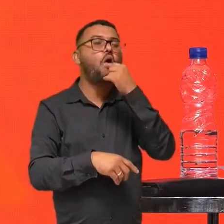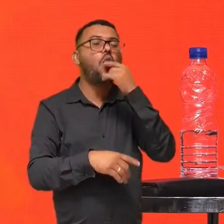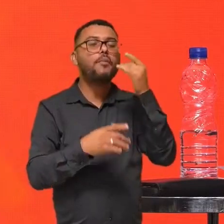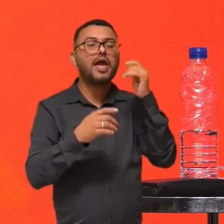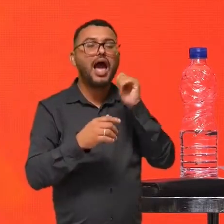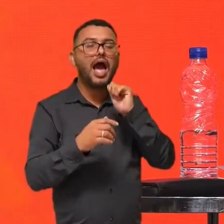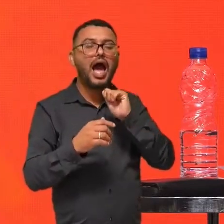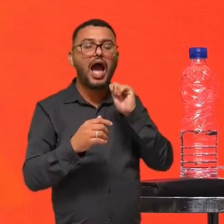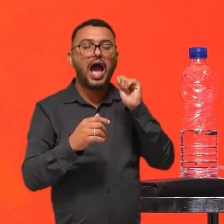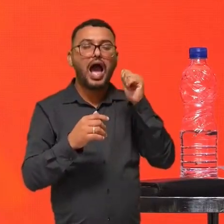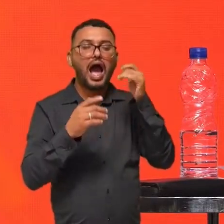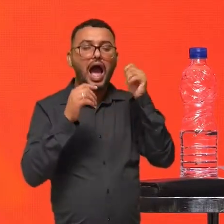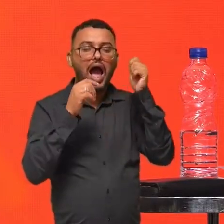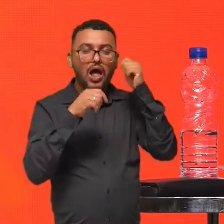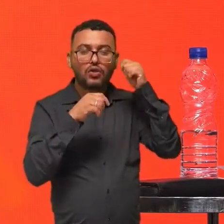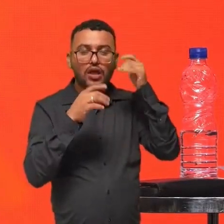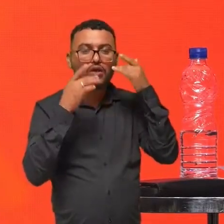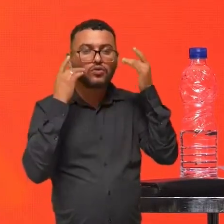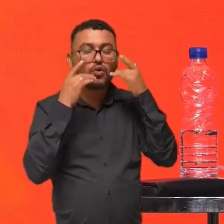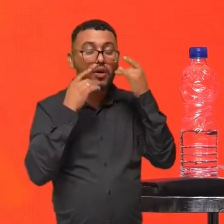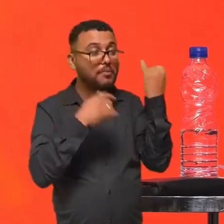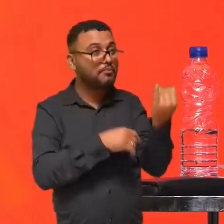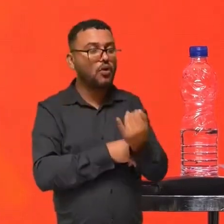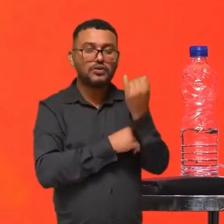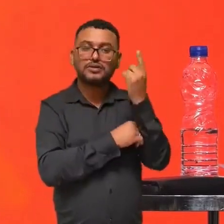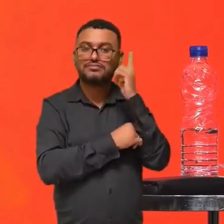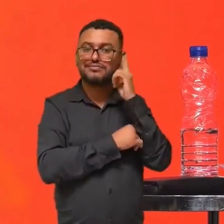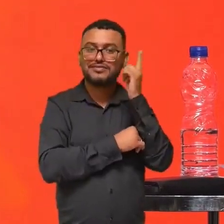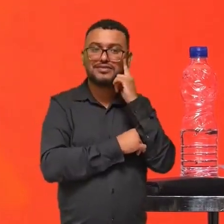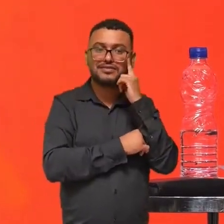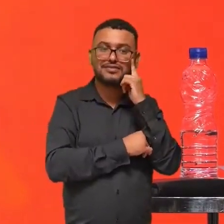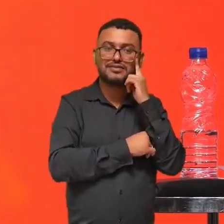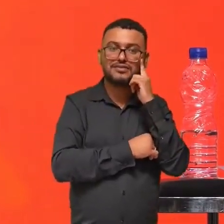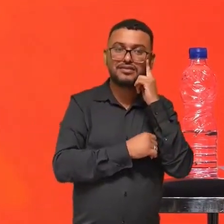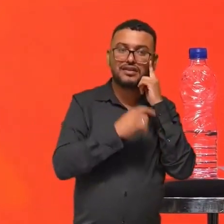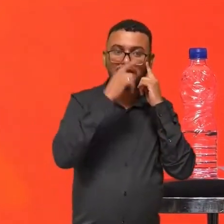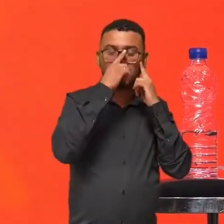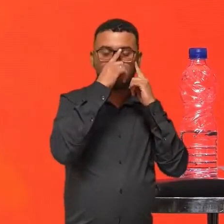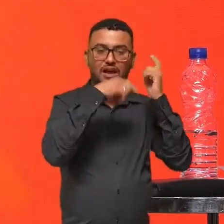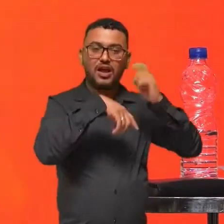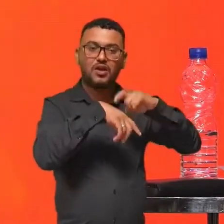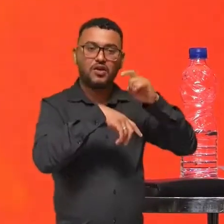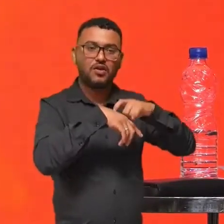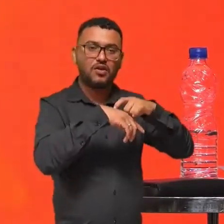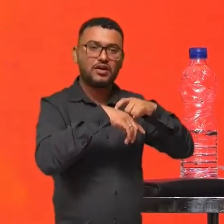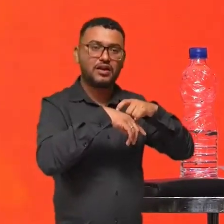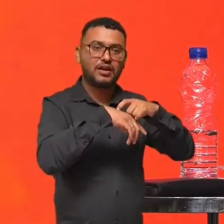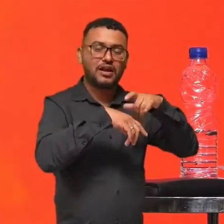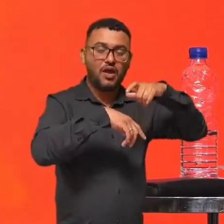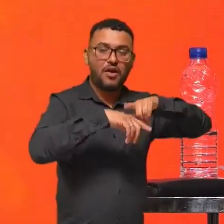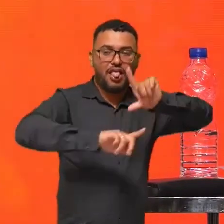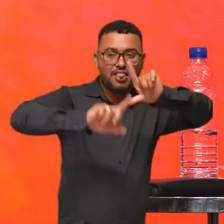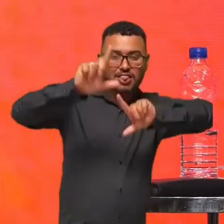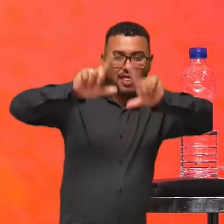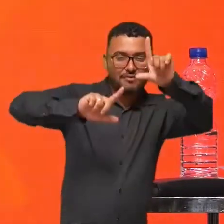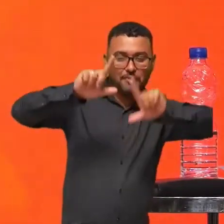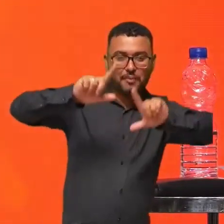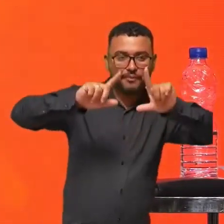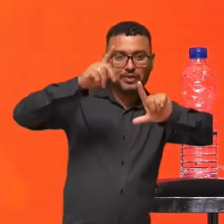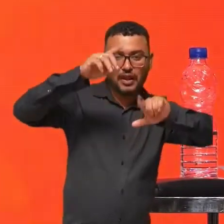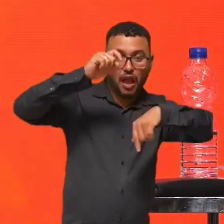dele sempre era o momento que ele tinha que falar para a televisão, e todos os momentos importantes do